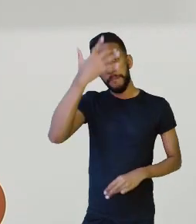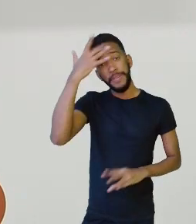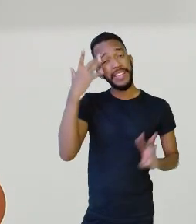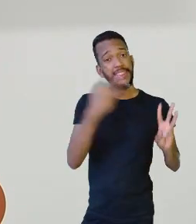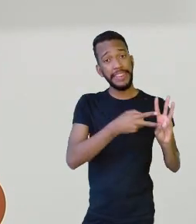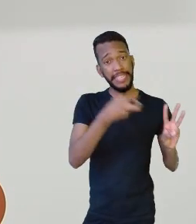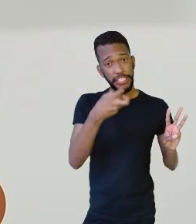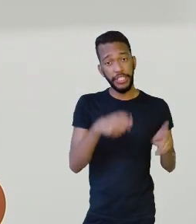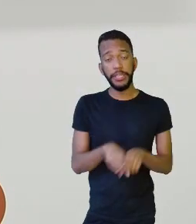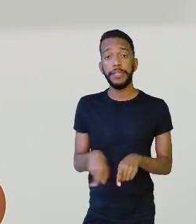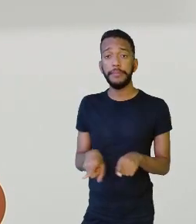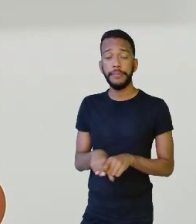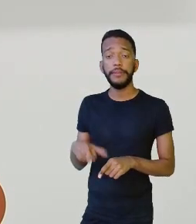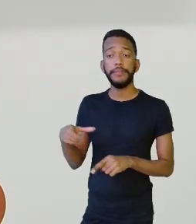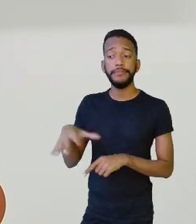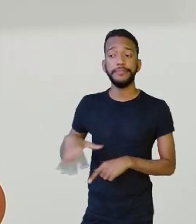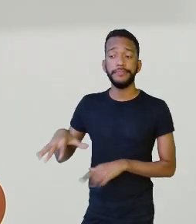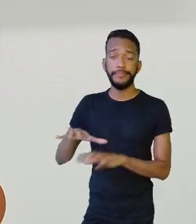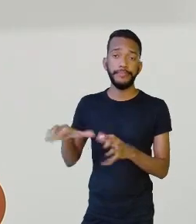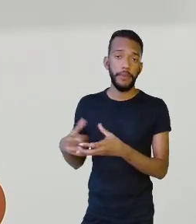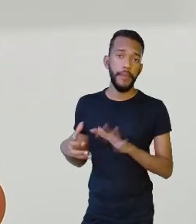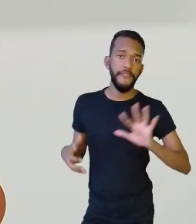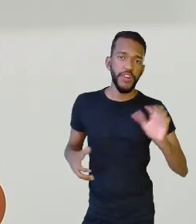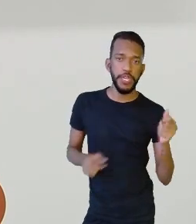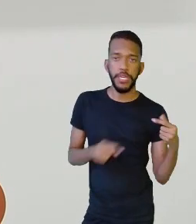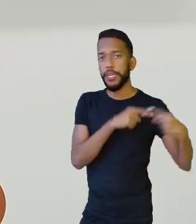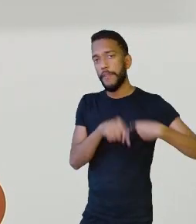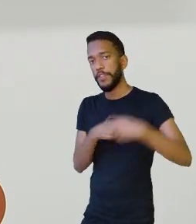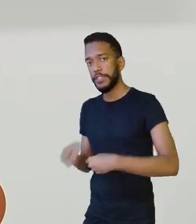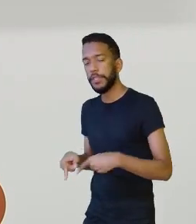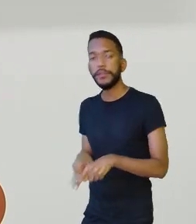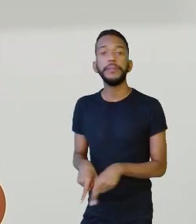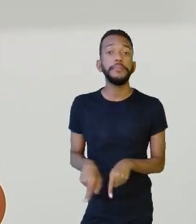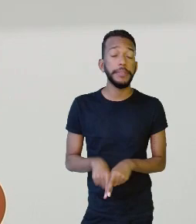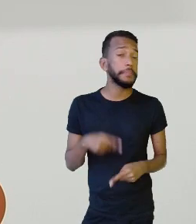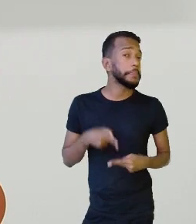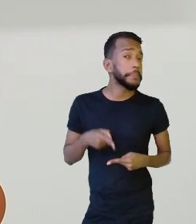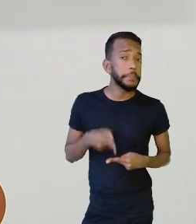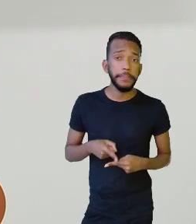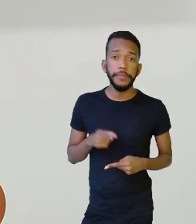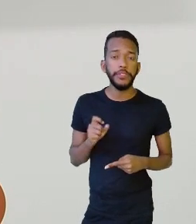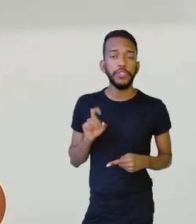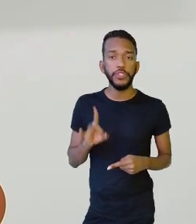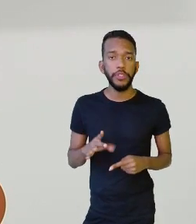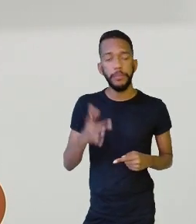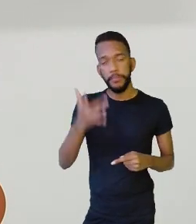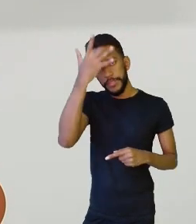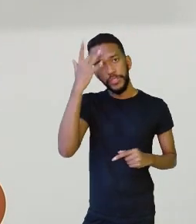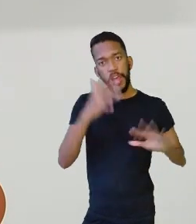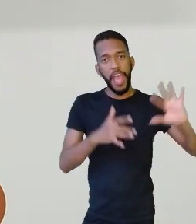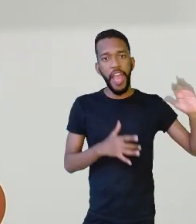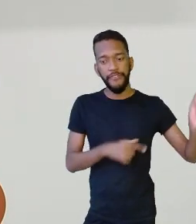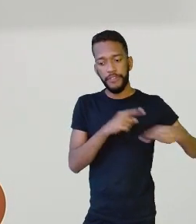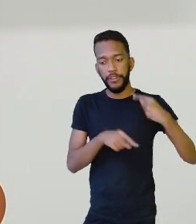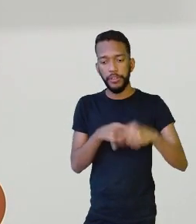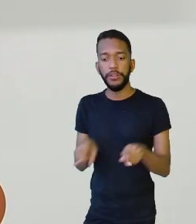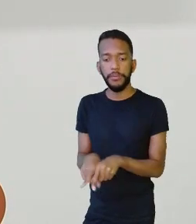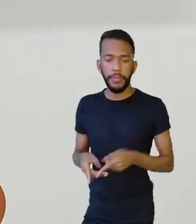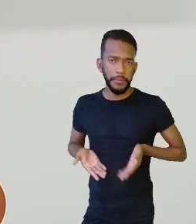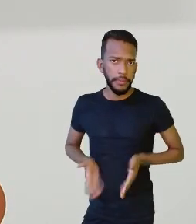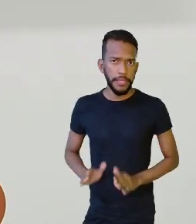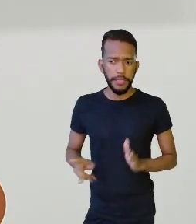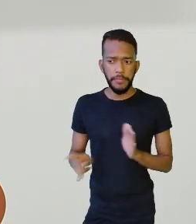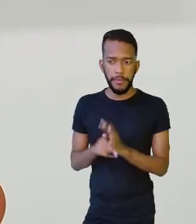indígenas quanto dos africanos e dos afrodescendentes também, porque não foram somente os africanos, mas as pessoas que